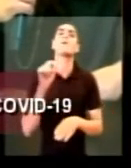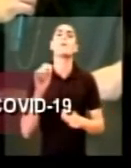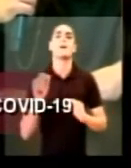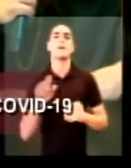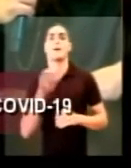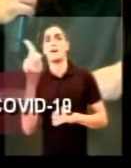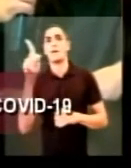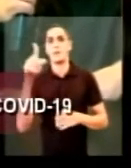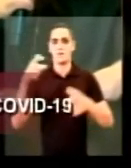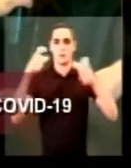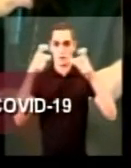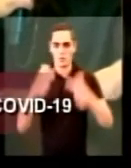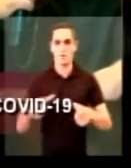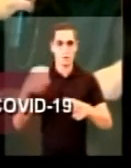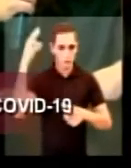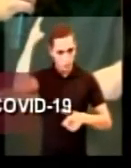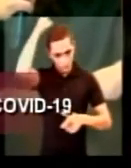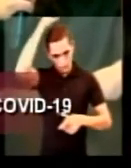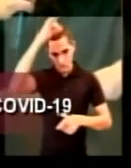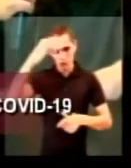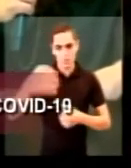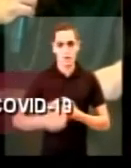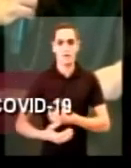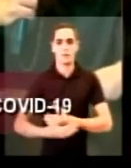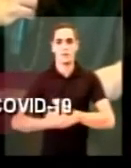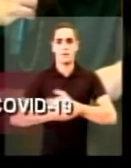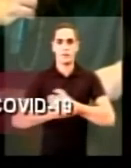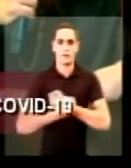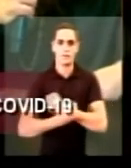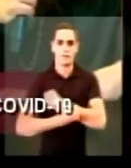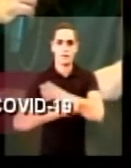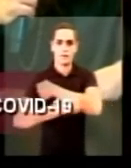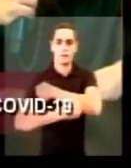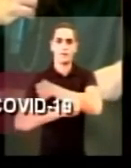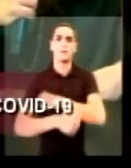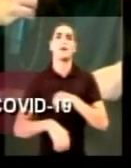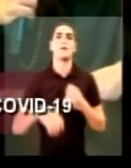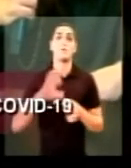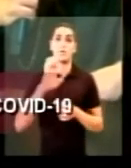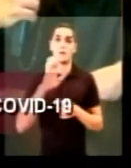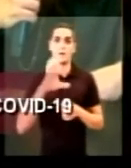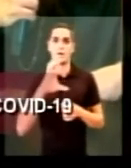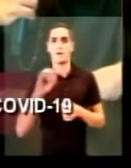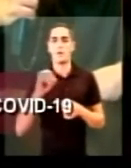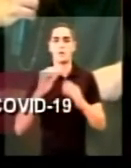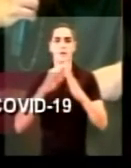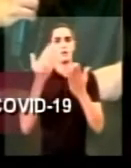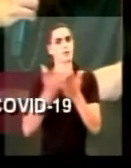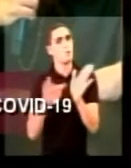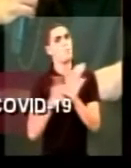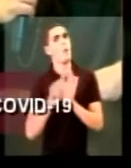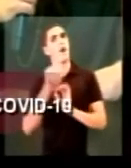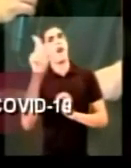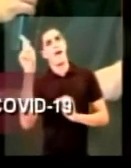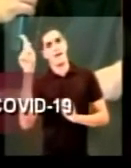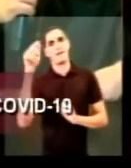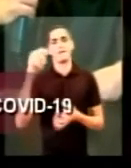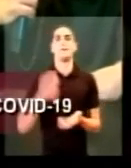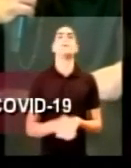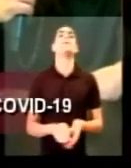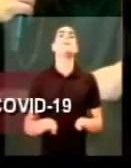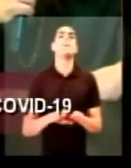de competências, que a gente tem uma quadra e uma estrutura de informática para garantir o registro das doses,